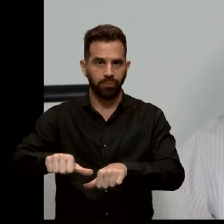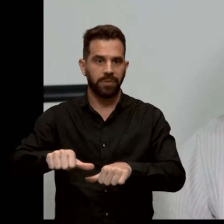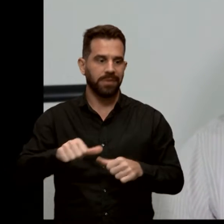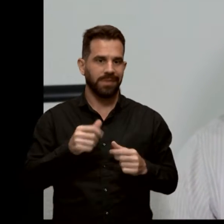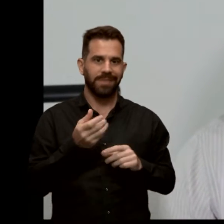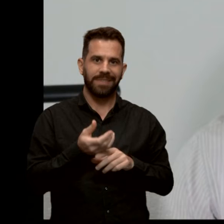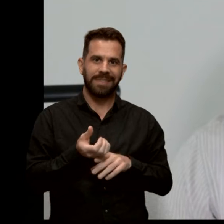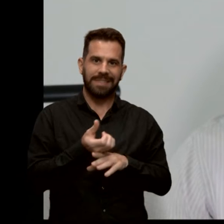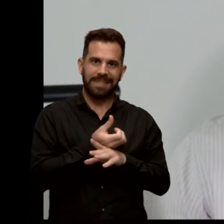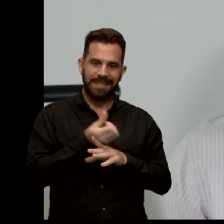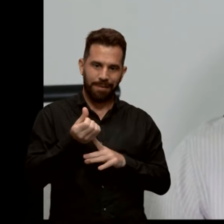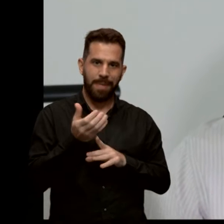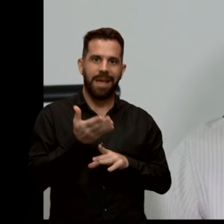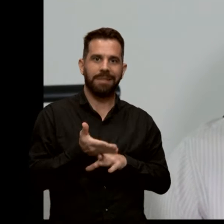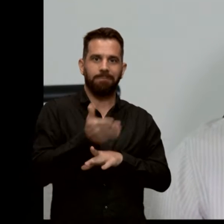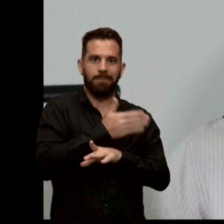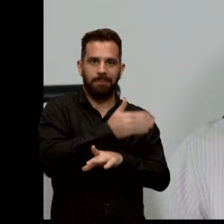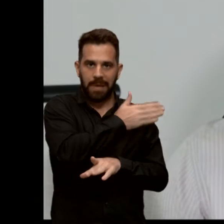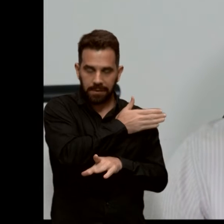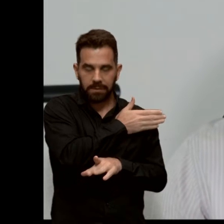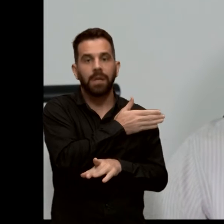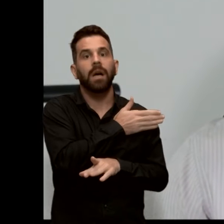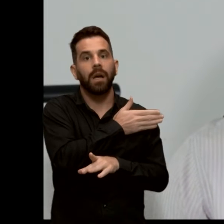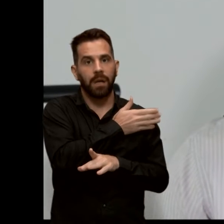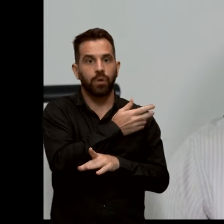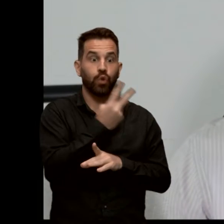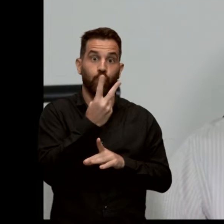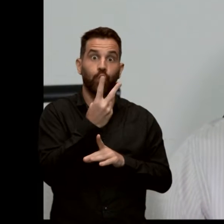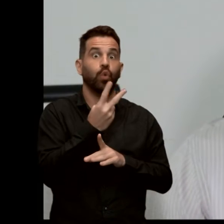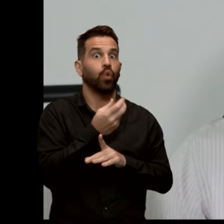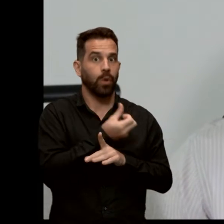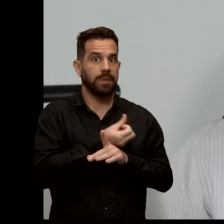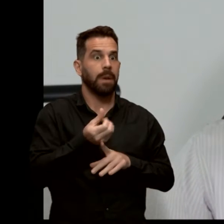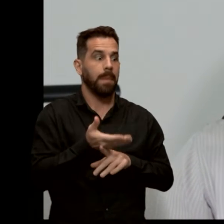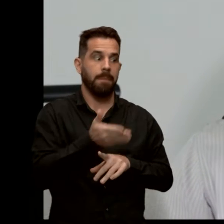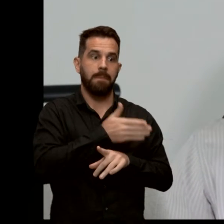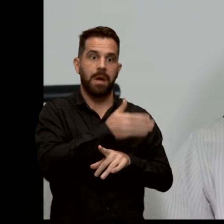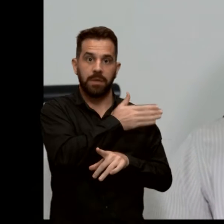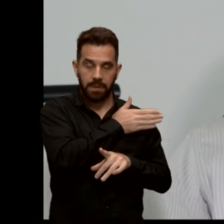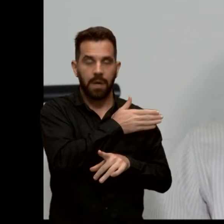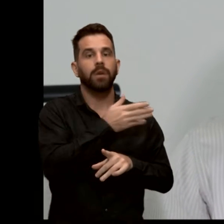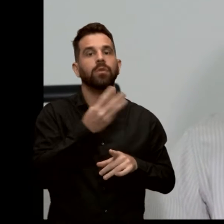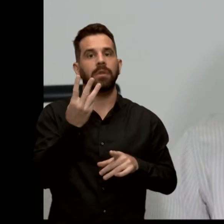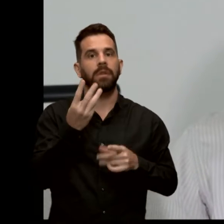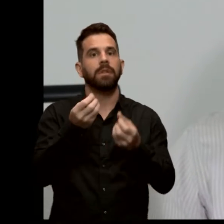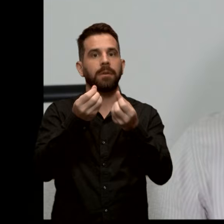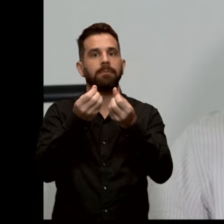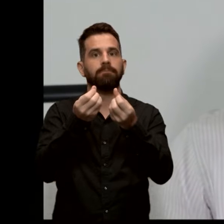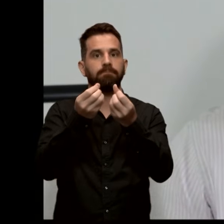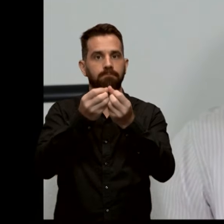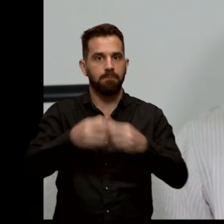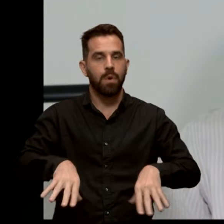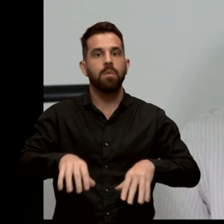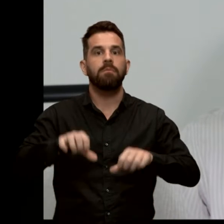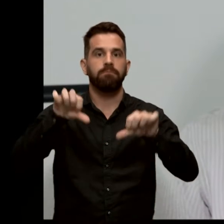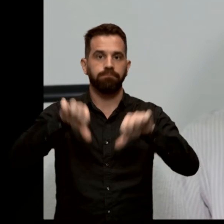semestres anteriores, e eles têm que ter, no mínimo, 27% de integralização curricular